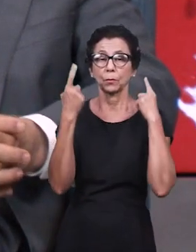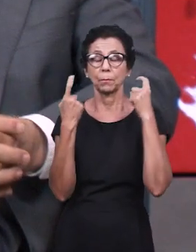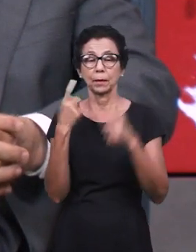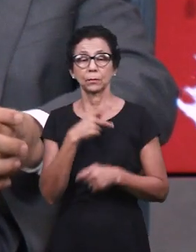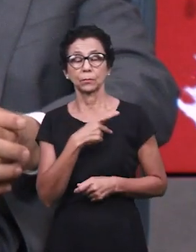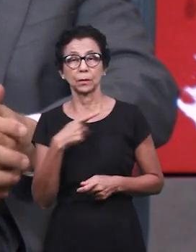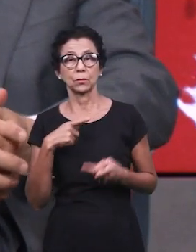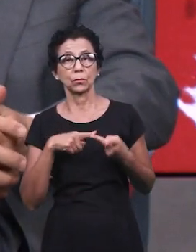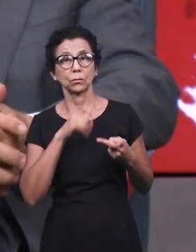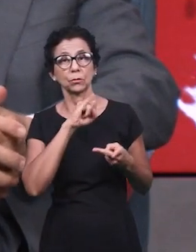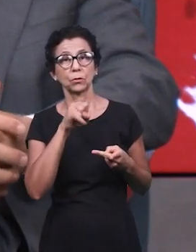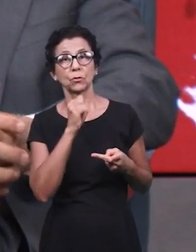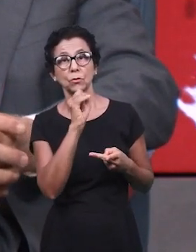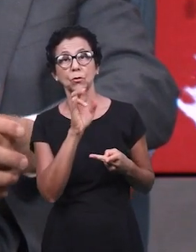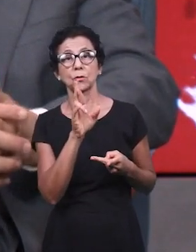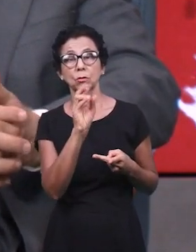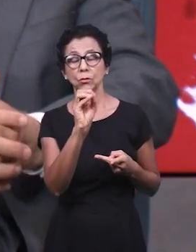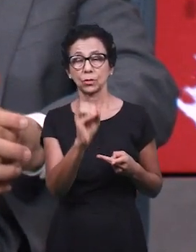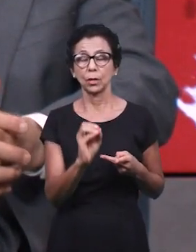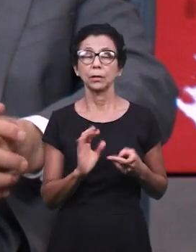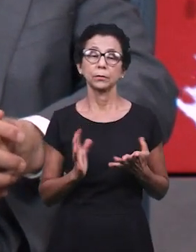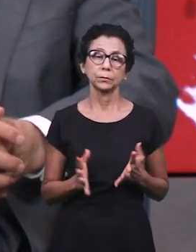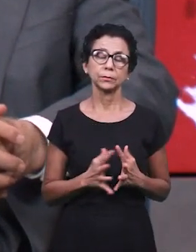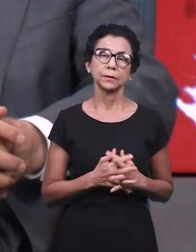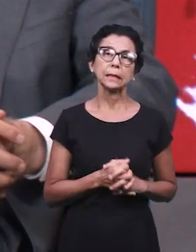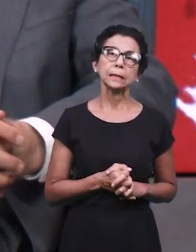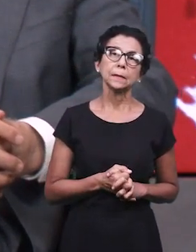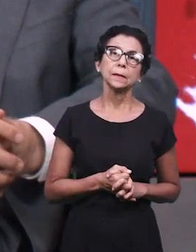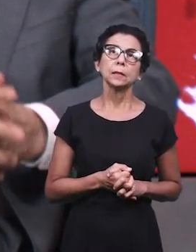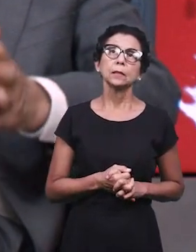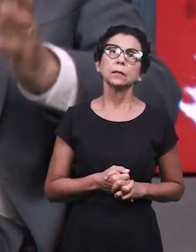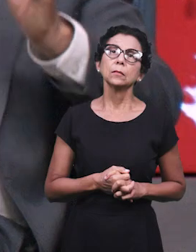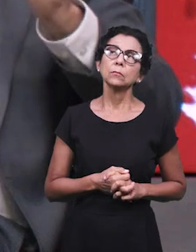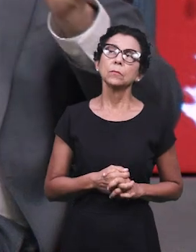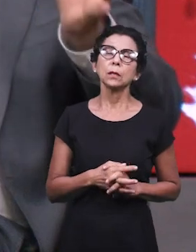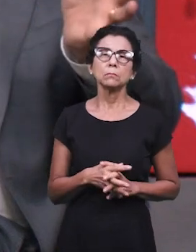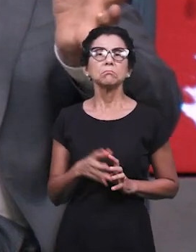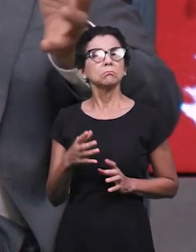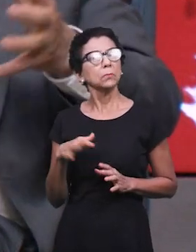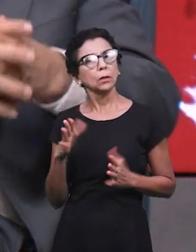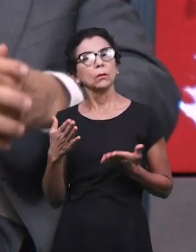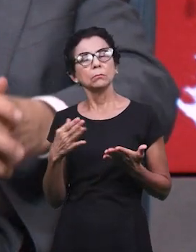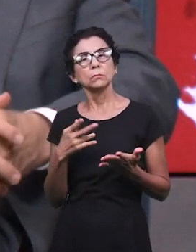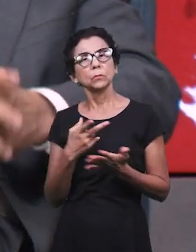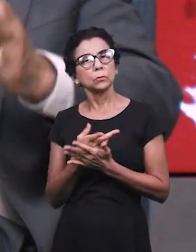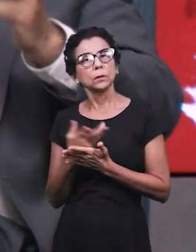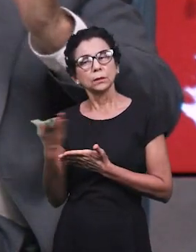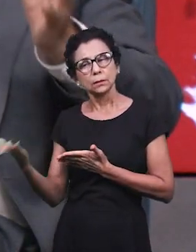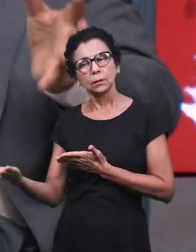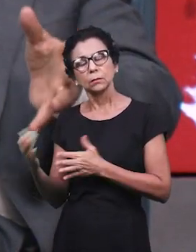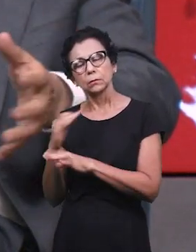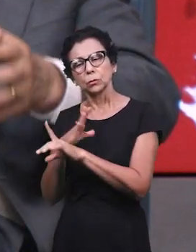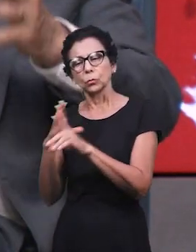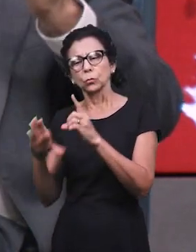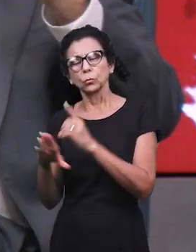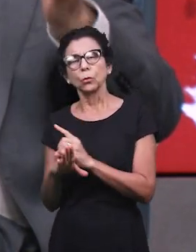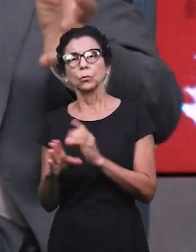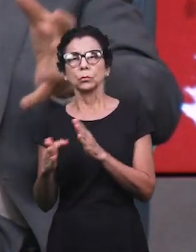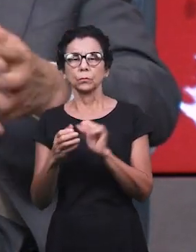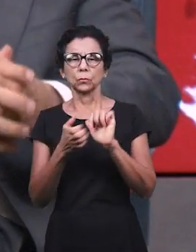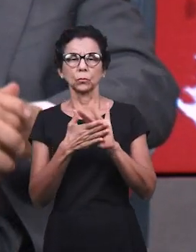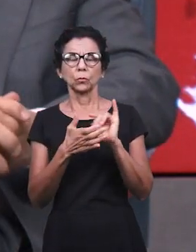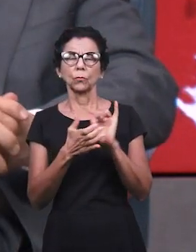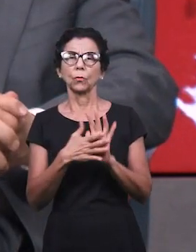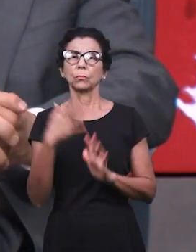toda. Muito bem. Nós fomos para o culto. Houve um período de louvor, um louvor muito bonito, muito